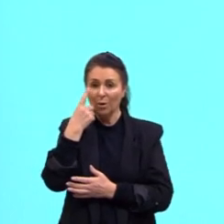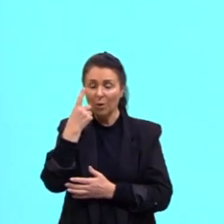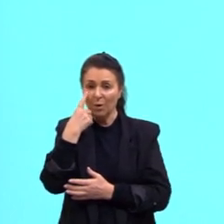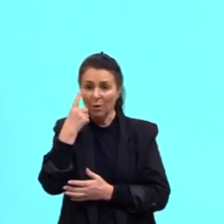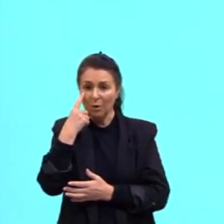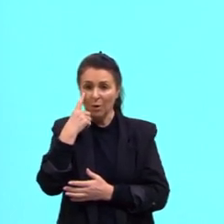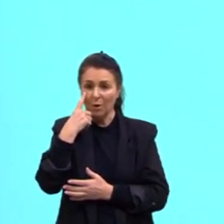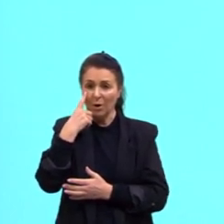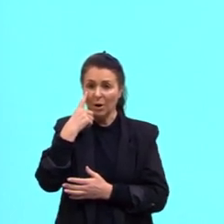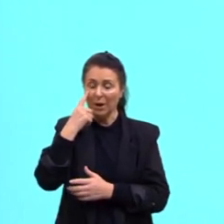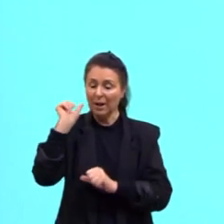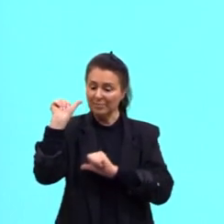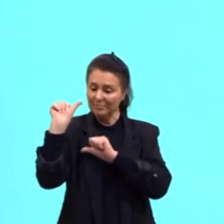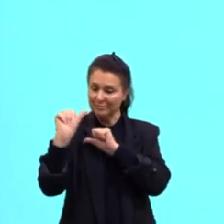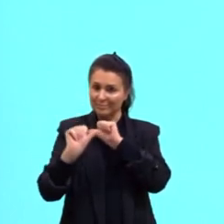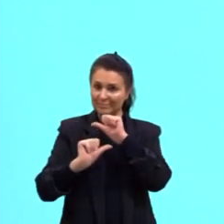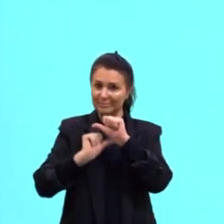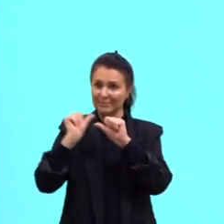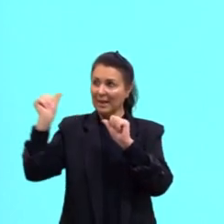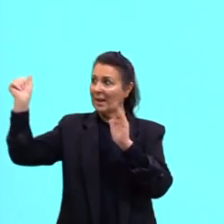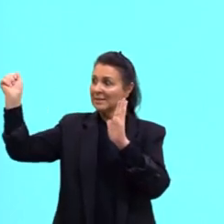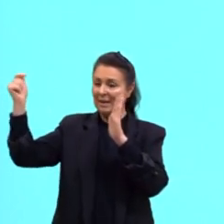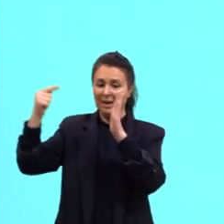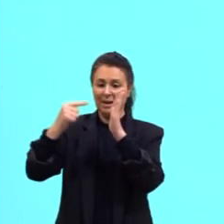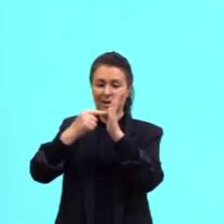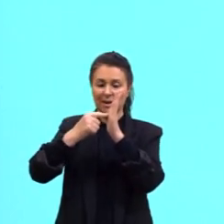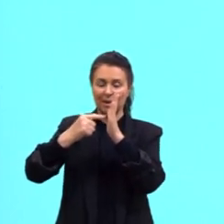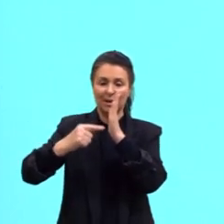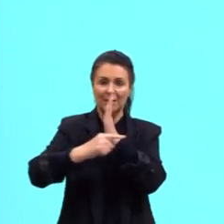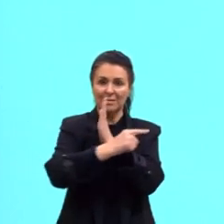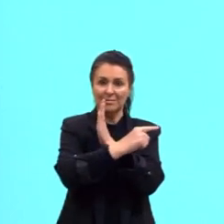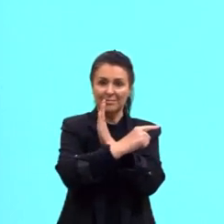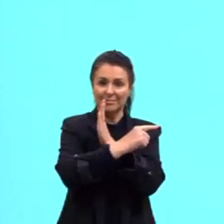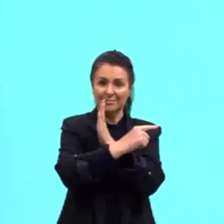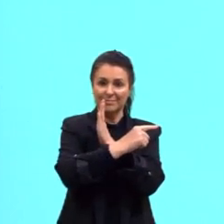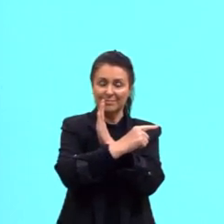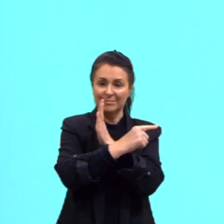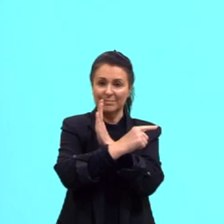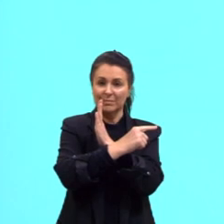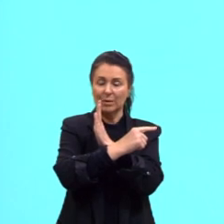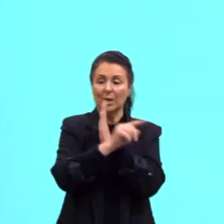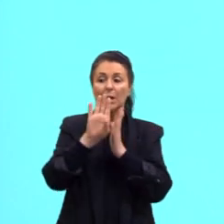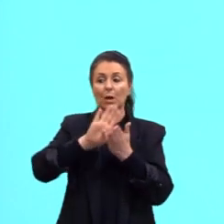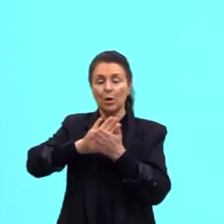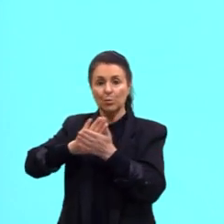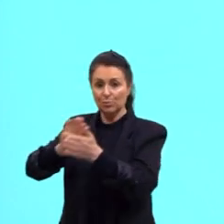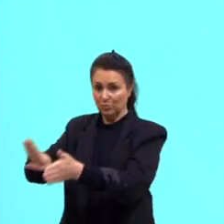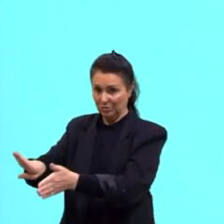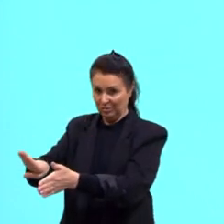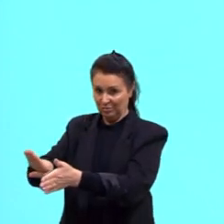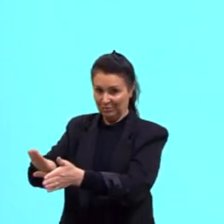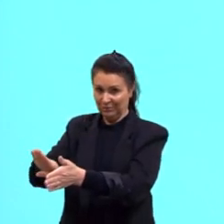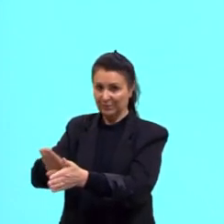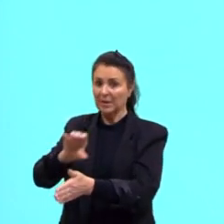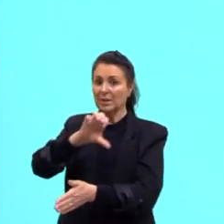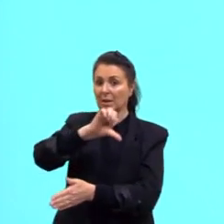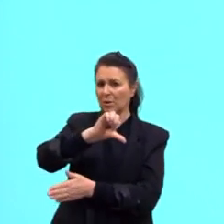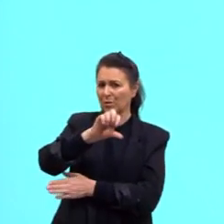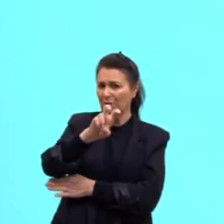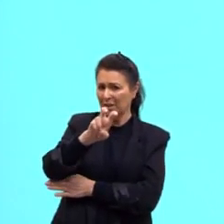em consideração a transmitância Eu ja descarto que a melhor amostra né eu descarto a mostra que tem